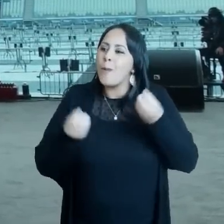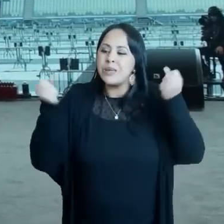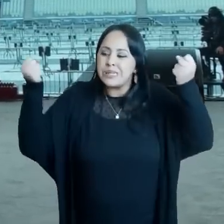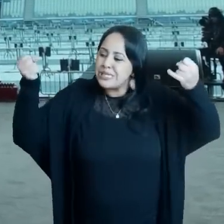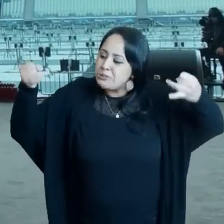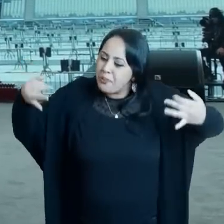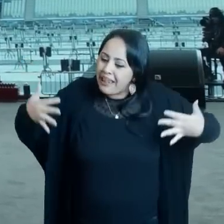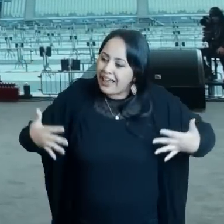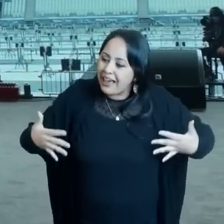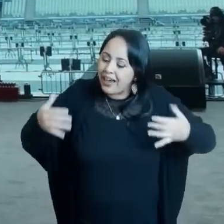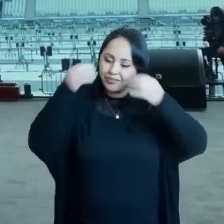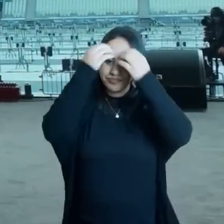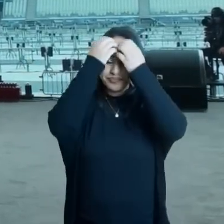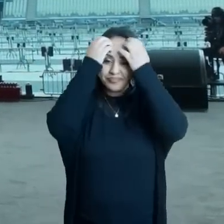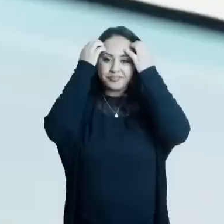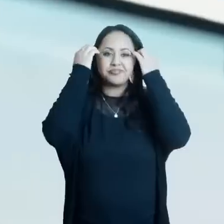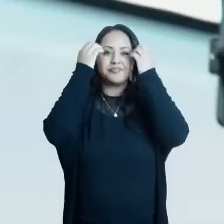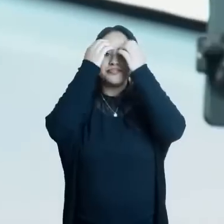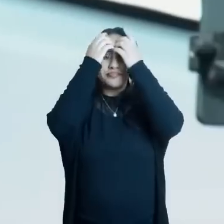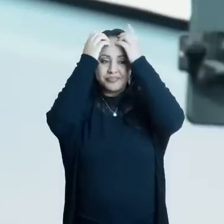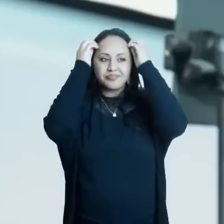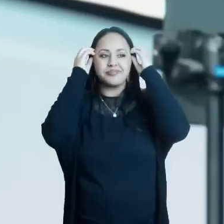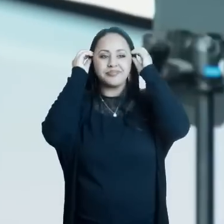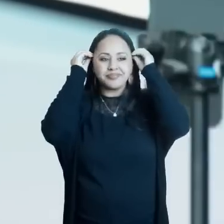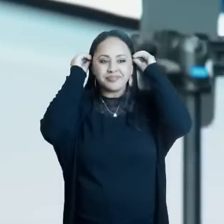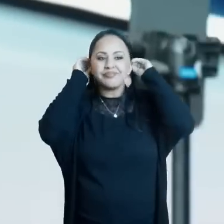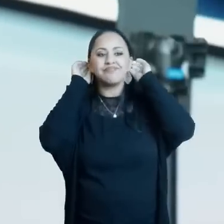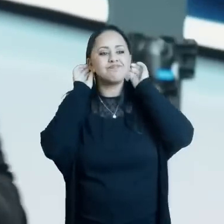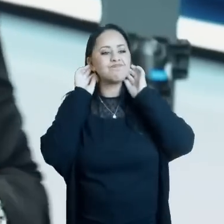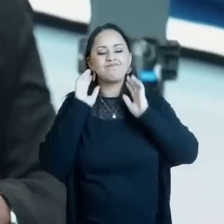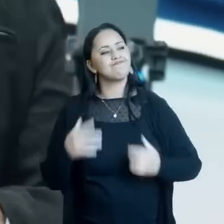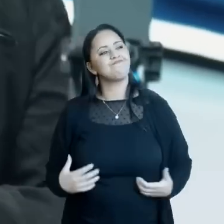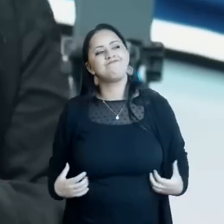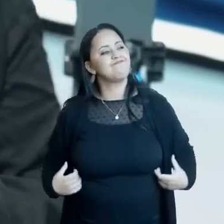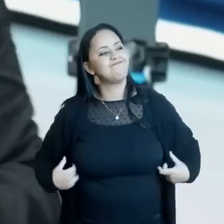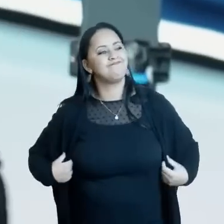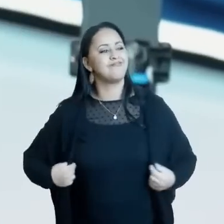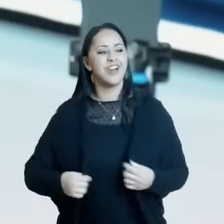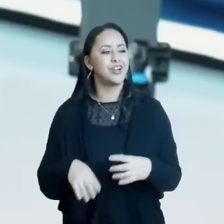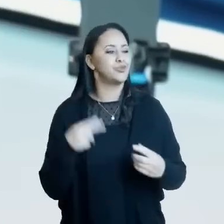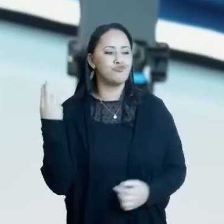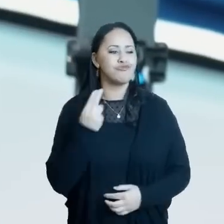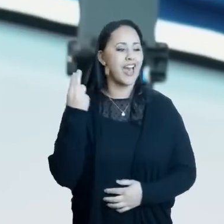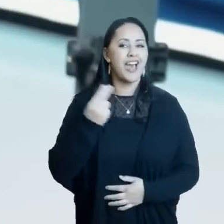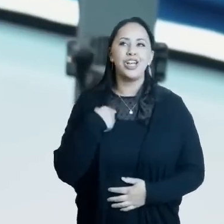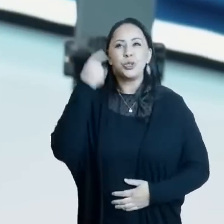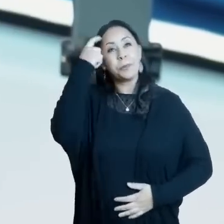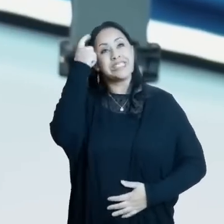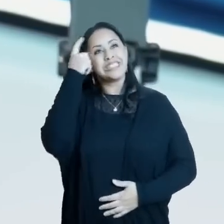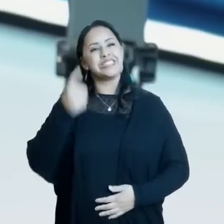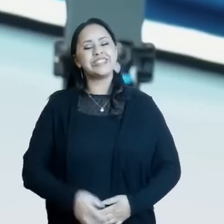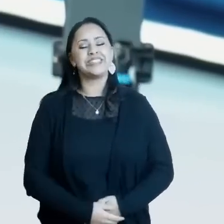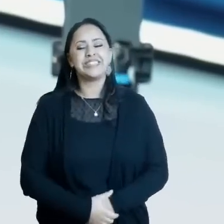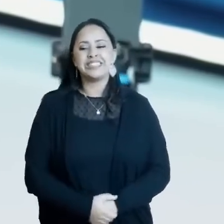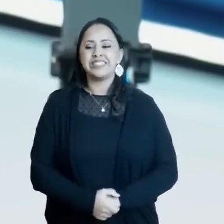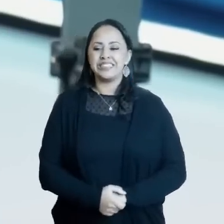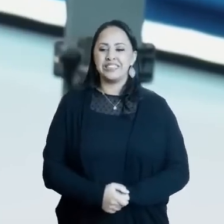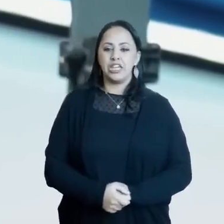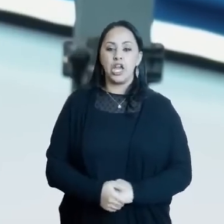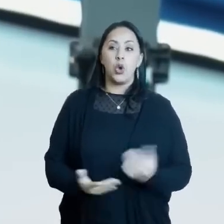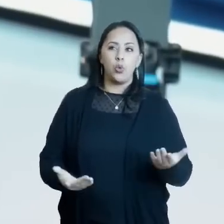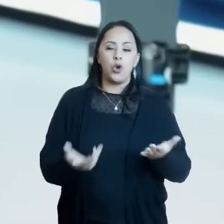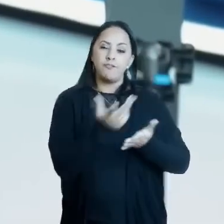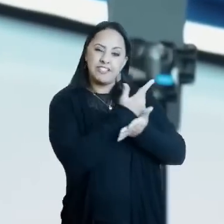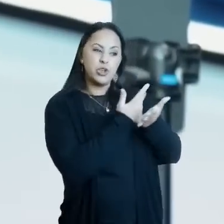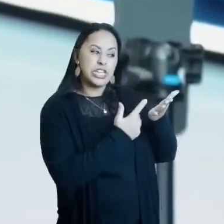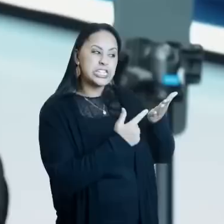explicar simples assim. Mas tipo o que assim, de coisa que você precisa? Não. É que eu estou tentando fazer... É porque eu teria como explicar desenhando,